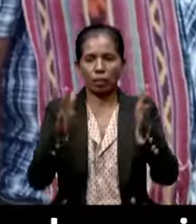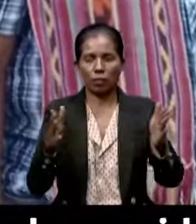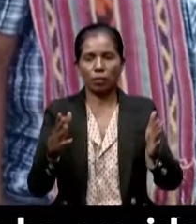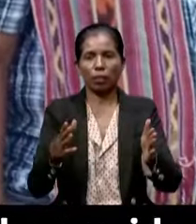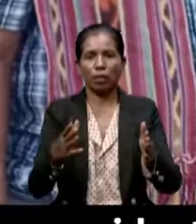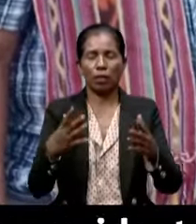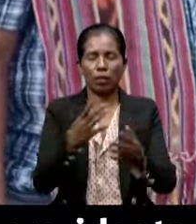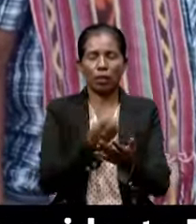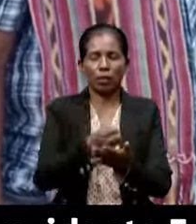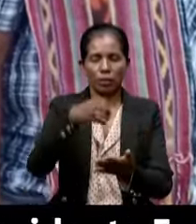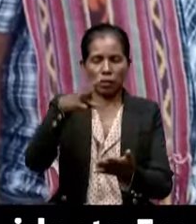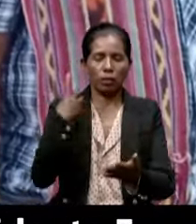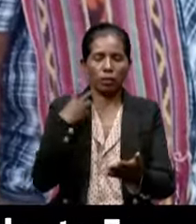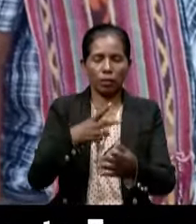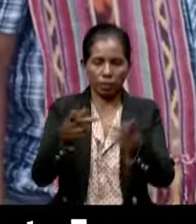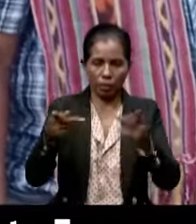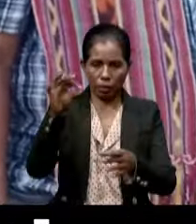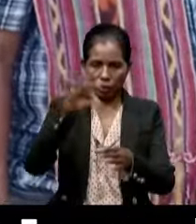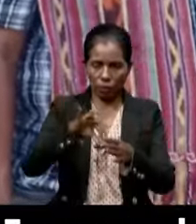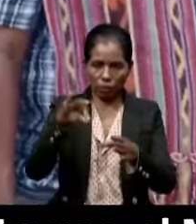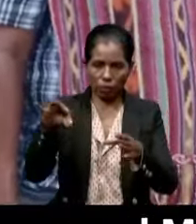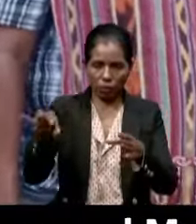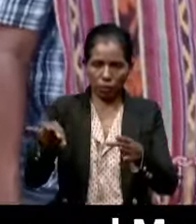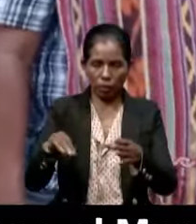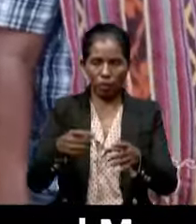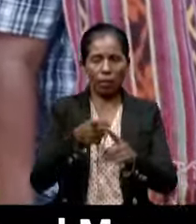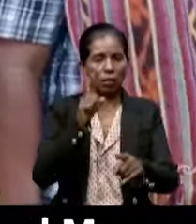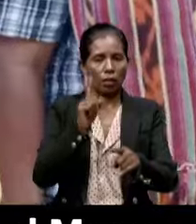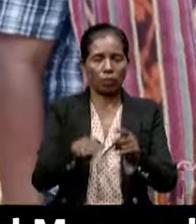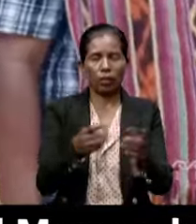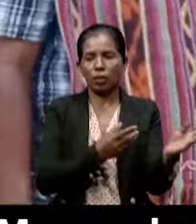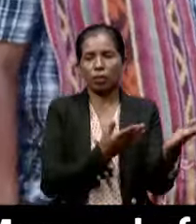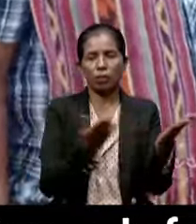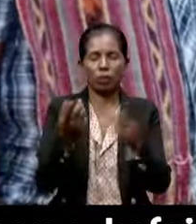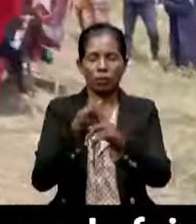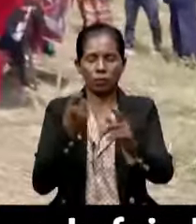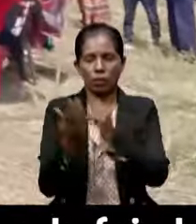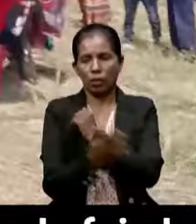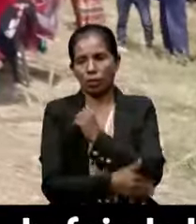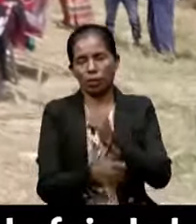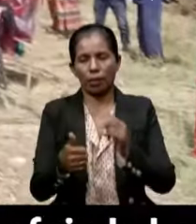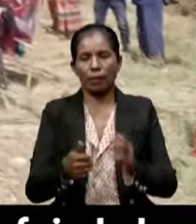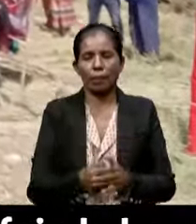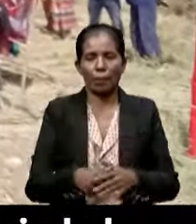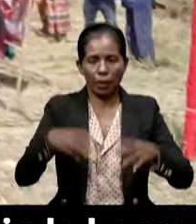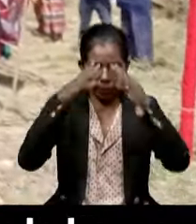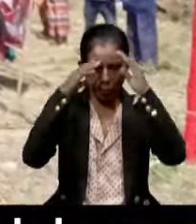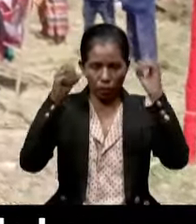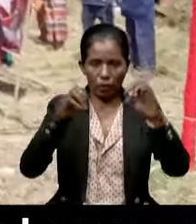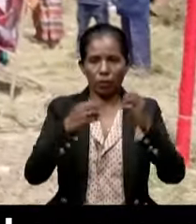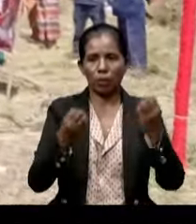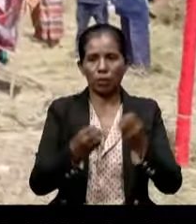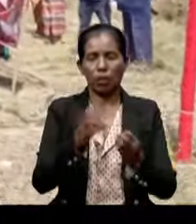fatin, e tani ari liliu vita reduz usi parte importador israelio. Antes ne, presidente